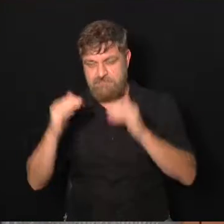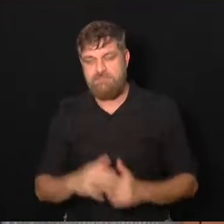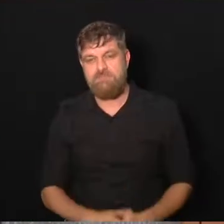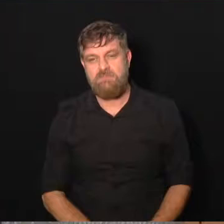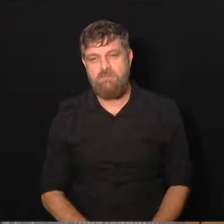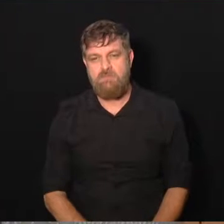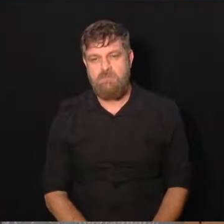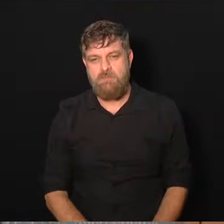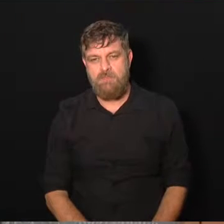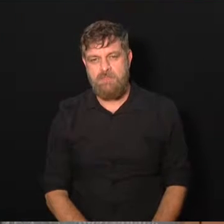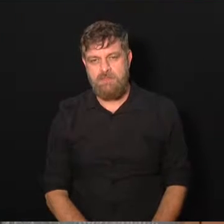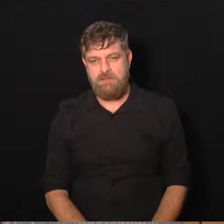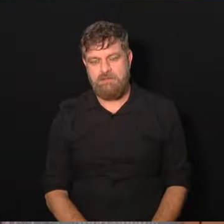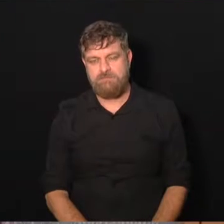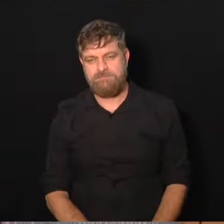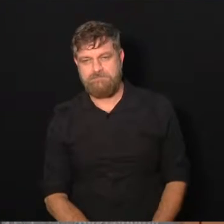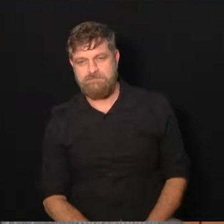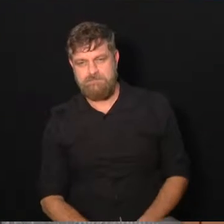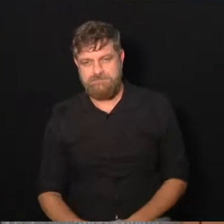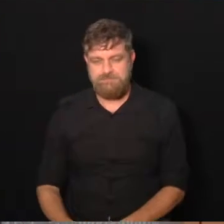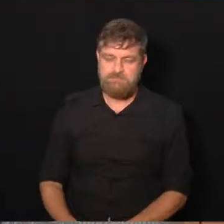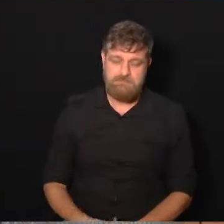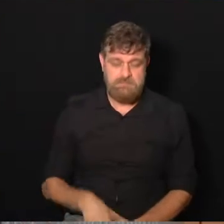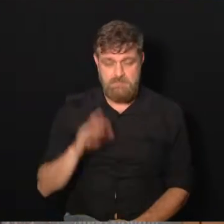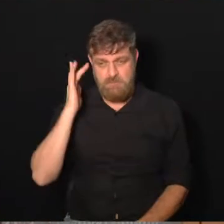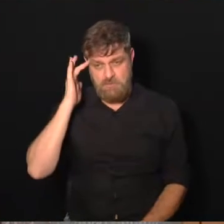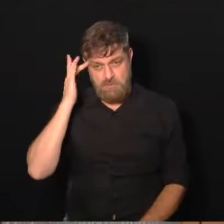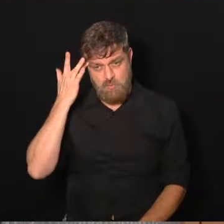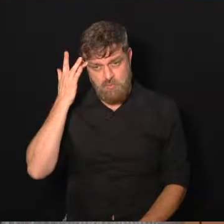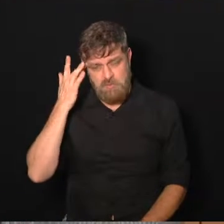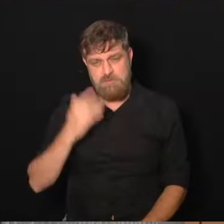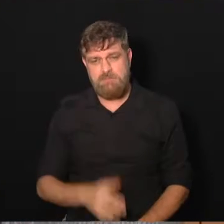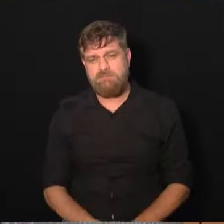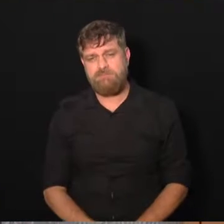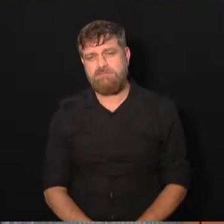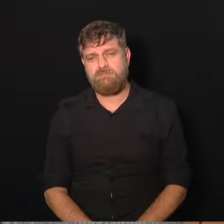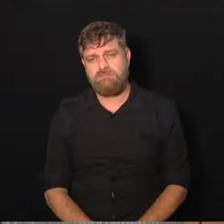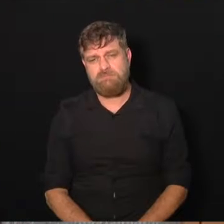Agora, de outro lado, eu acho que